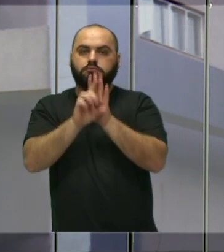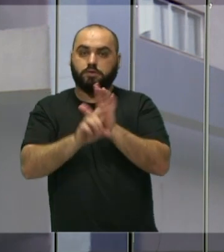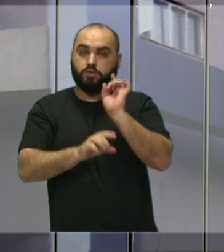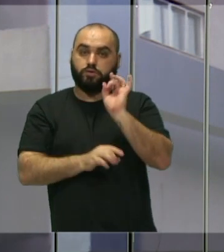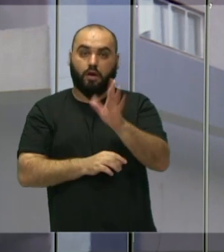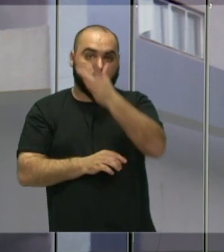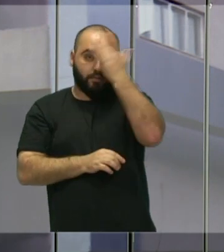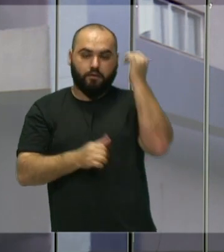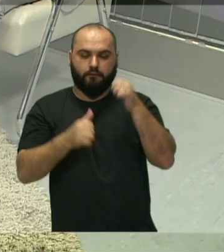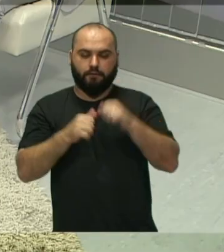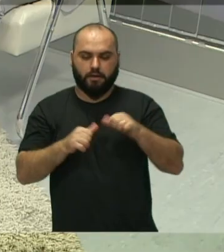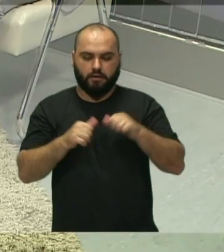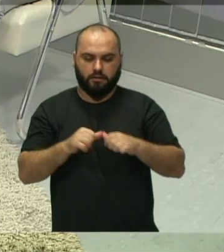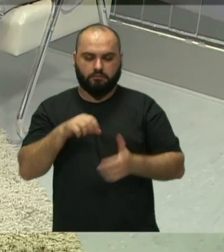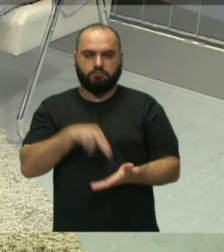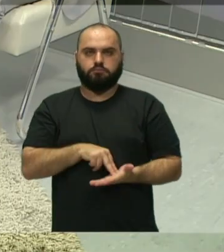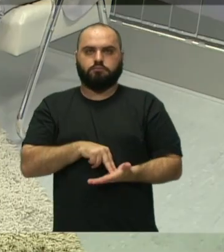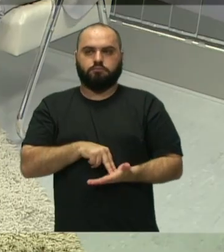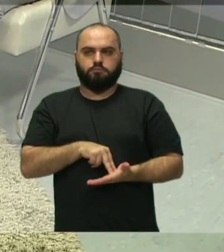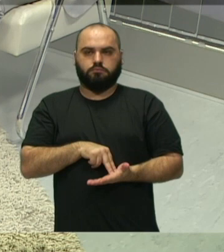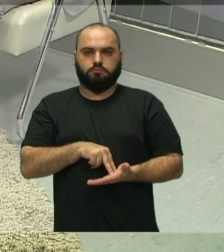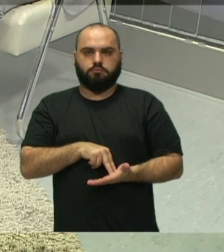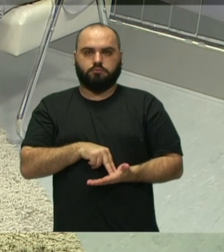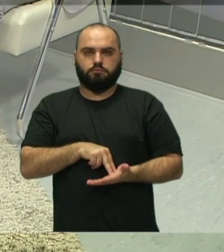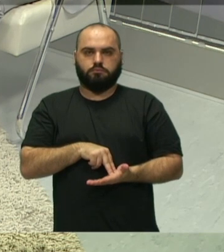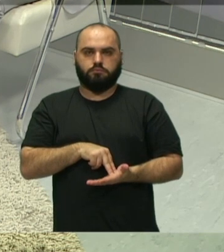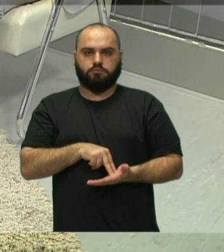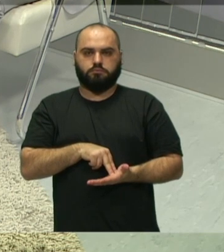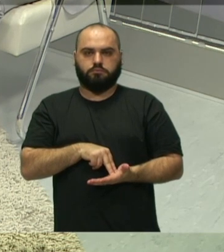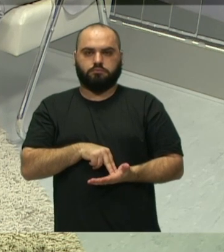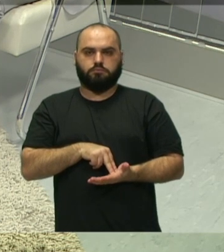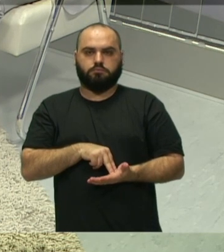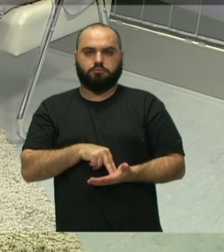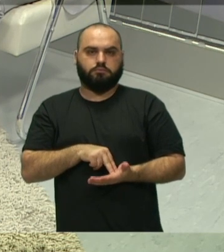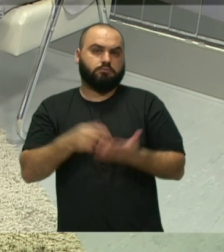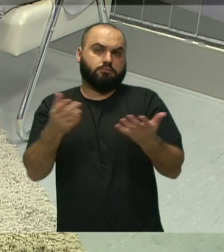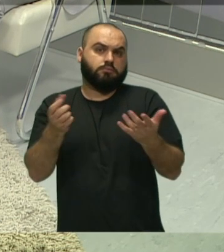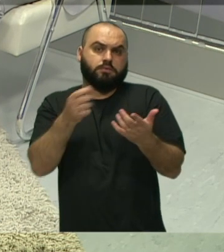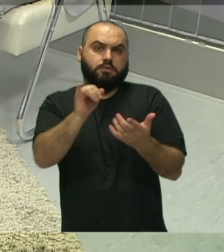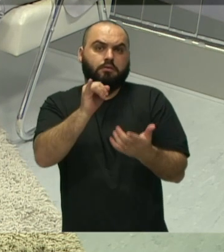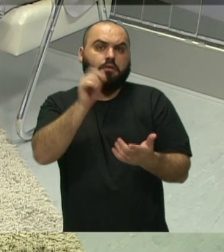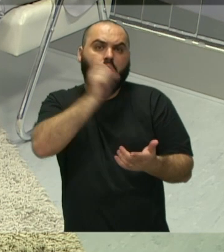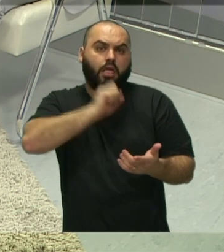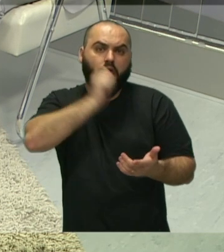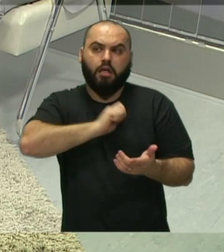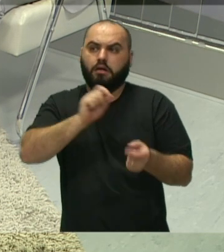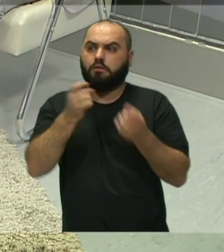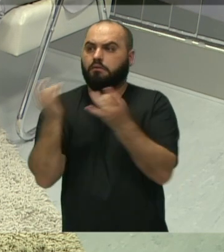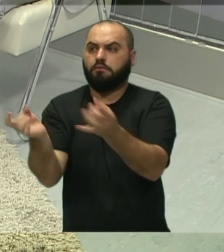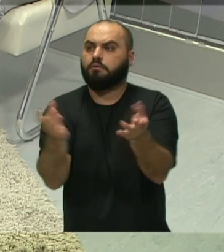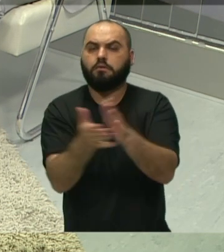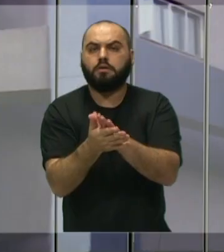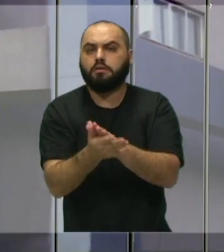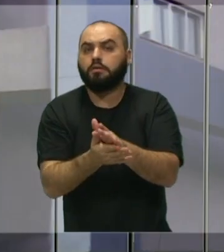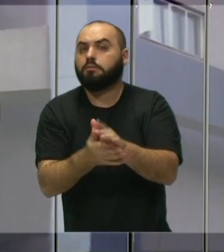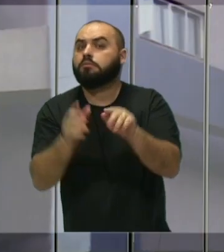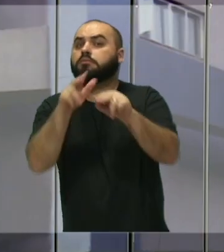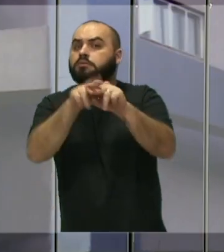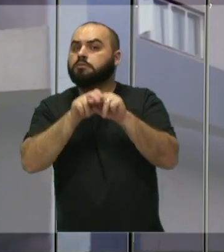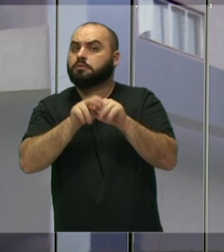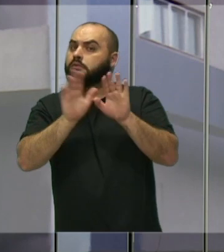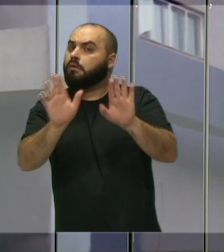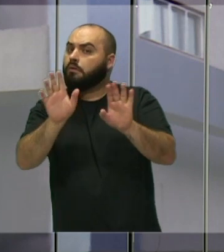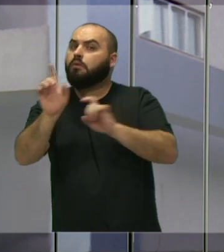está no ponto fixo. Até porque senão ninguém mais vende picolé nessa cidade. Então o que a gente tem que fazer agora? Eu estou